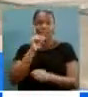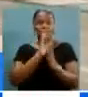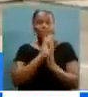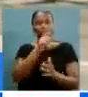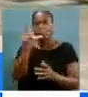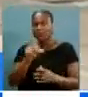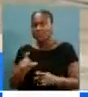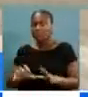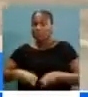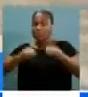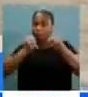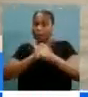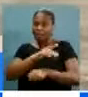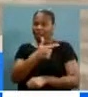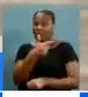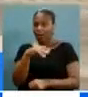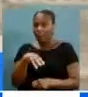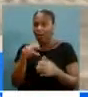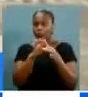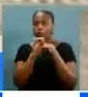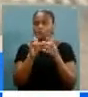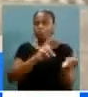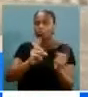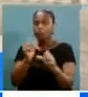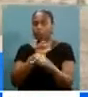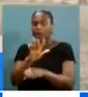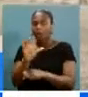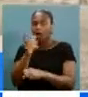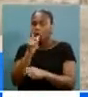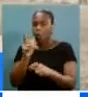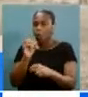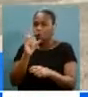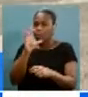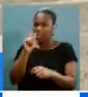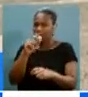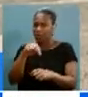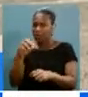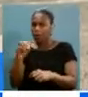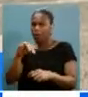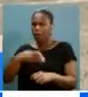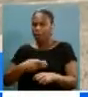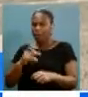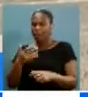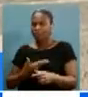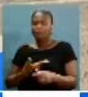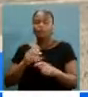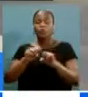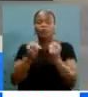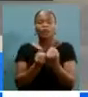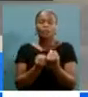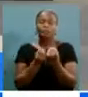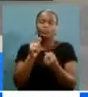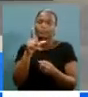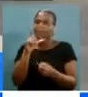Salvamento Marítimo, o TM, União dos Transportes Marítimos, Oceano Mate, Sociedade Armadora Aliseu Limitada, Adriano